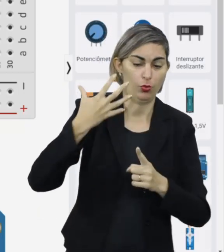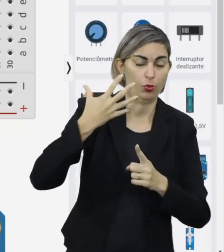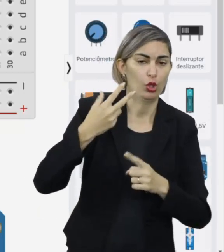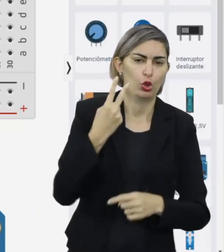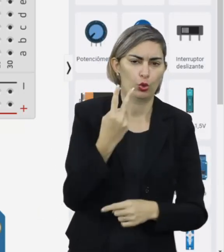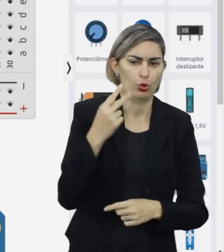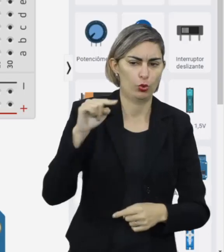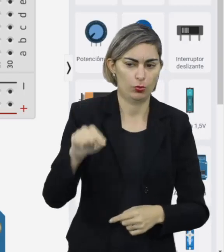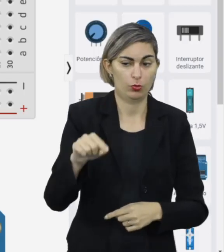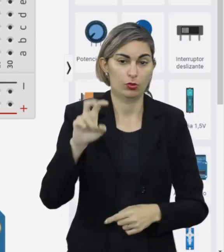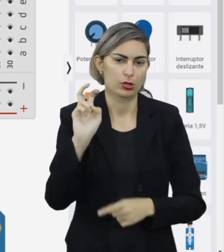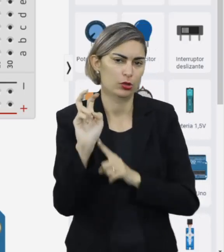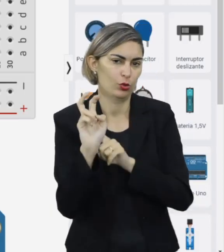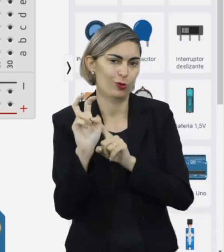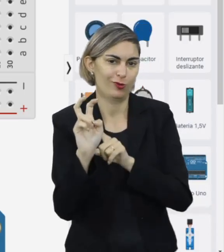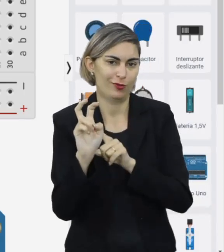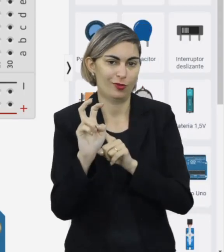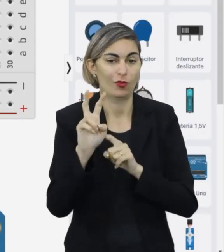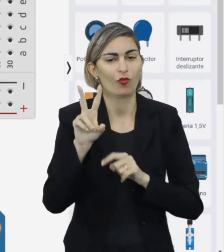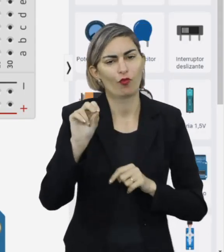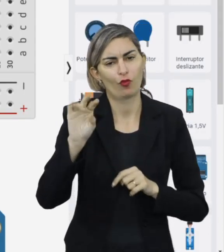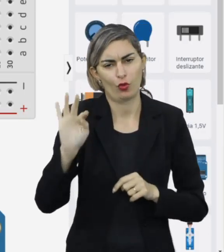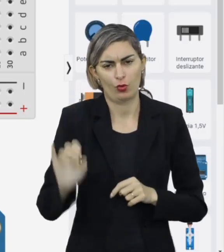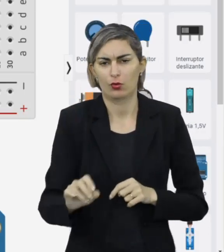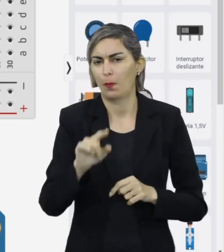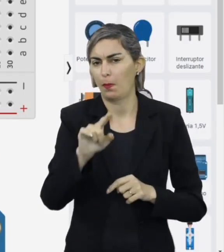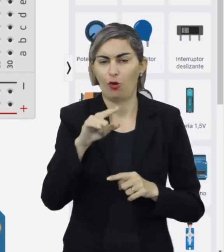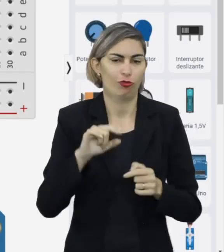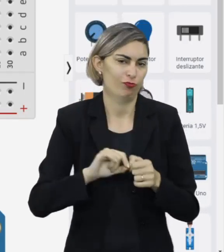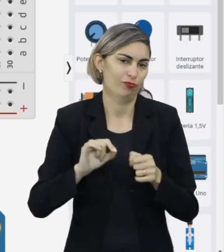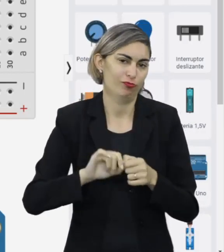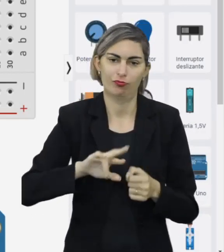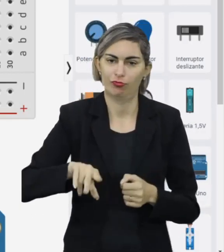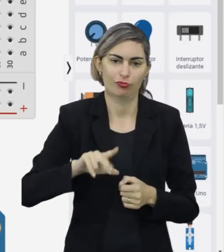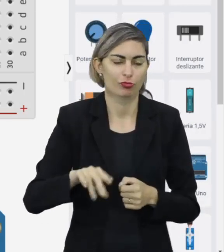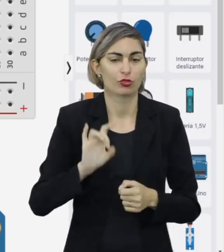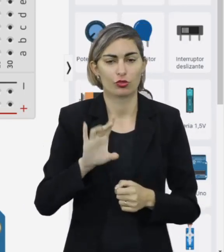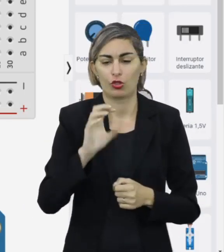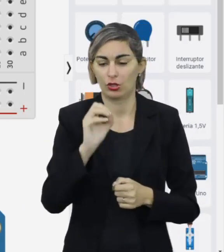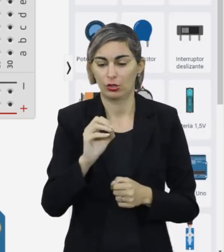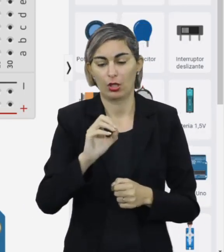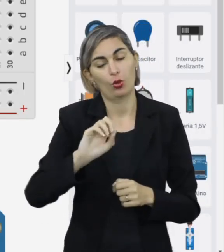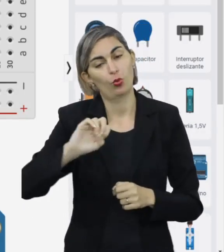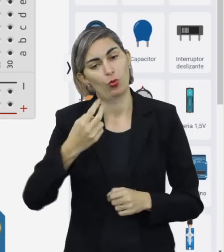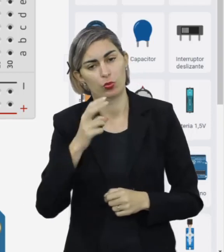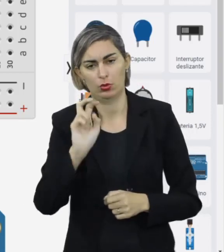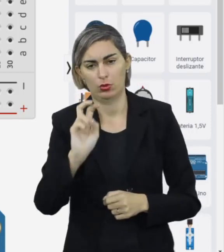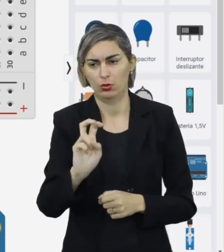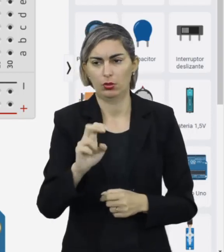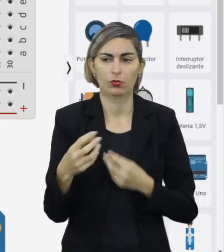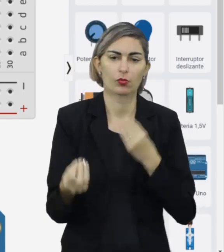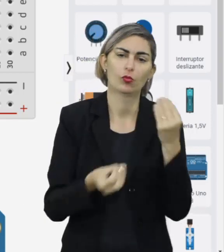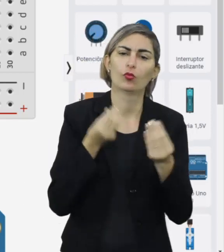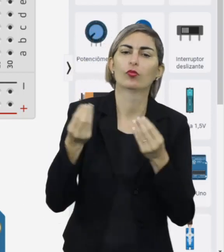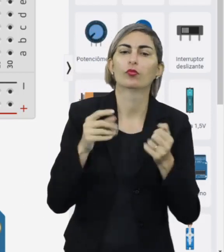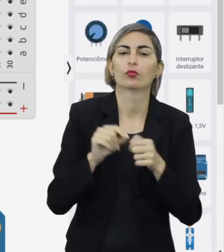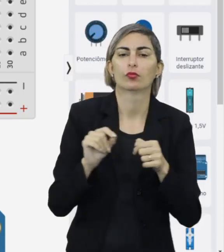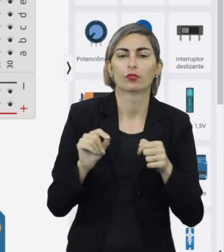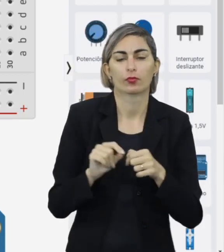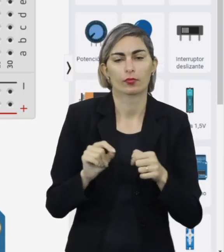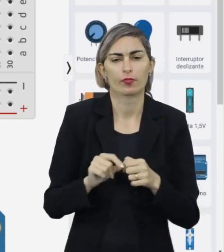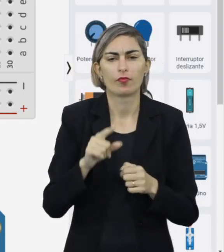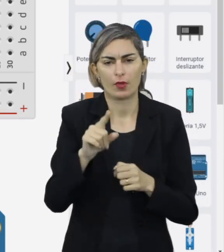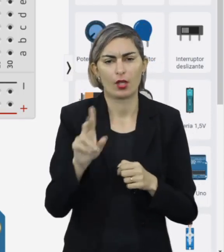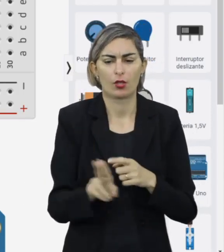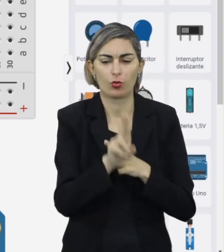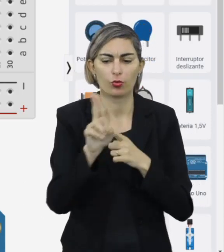fornecer 2.5 volts. Mas as portas digitais não fazem isso, só fornecem ou 0 ou 5. E como é que eu faço isso? Para